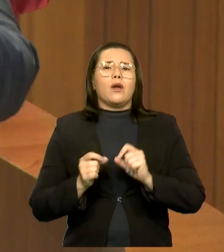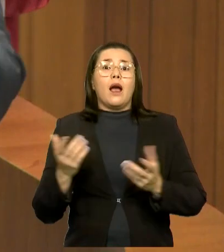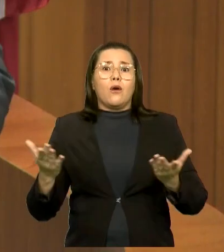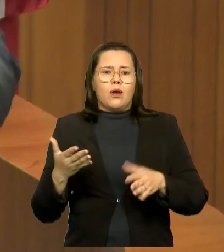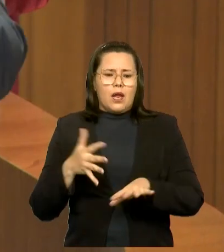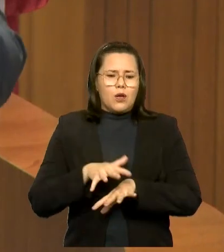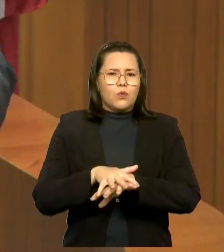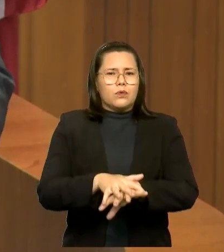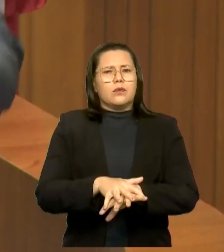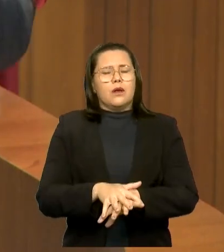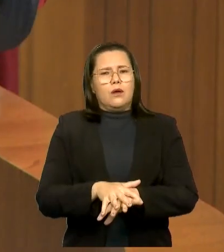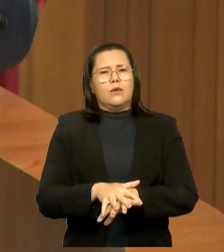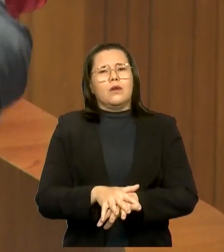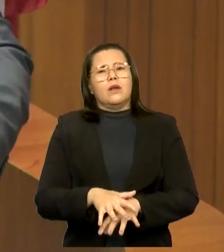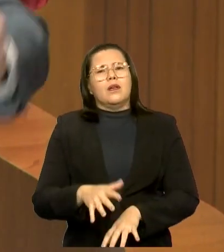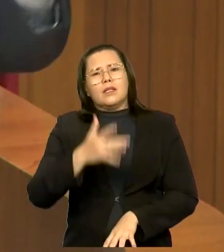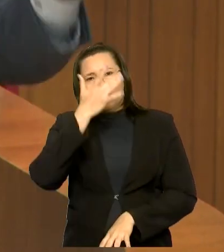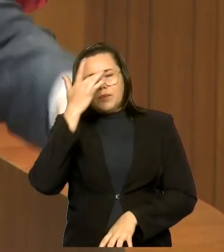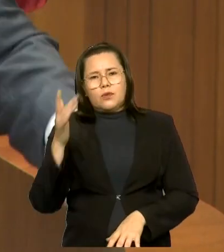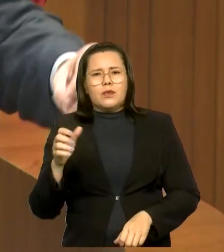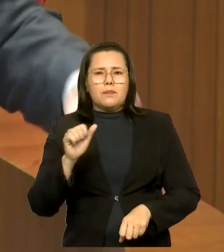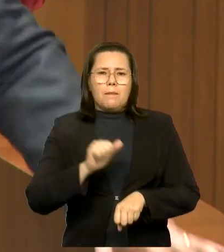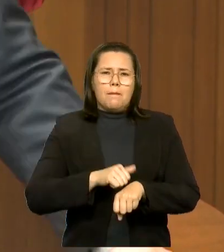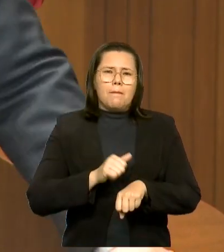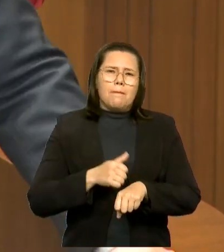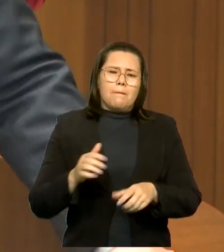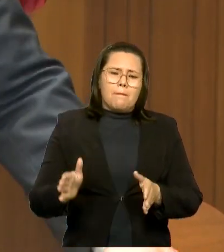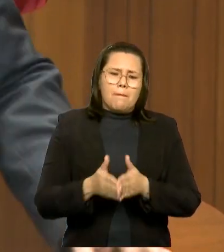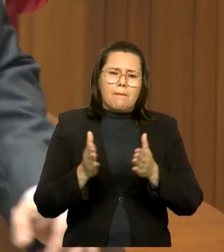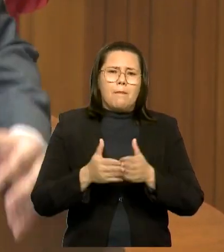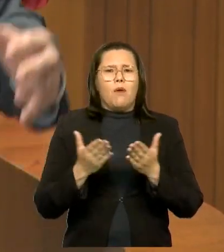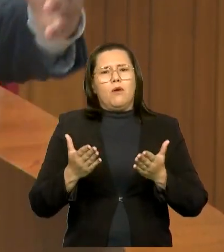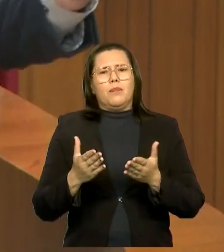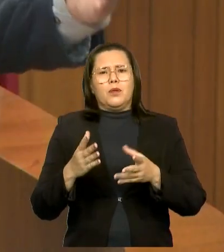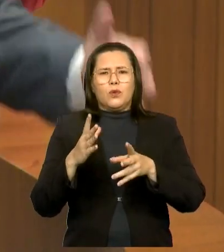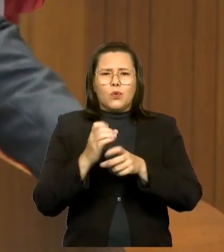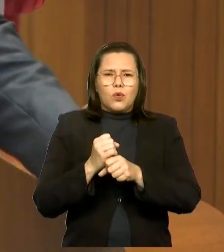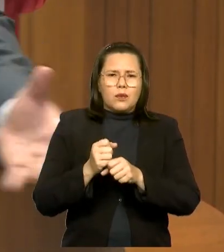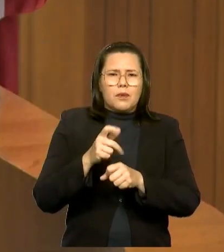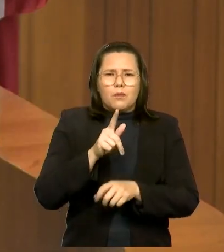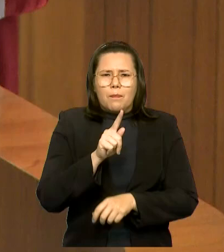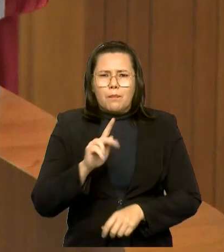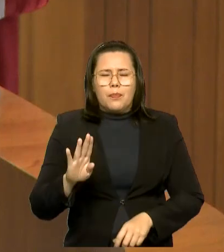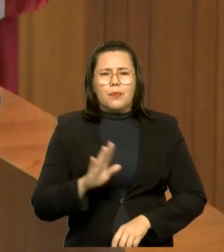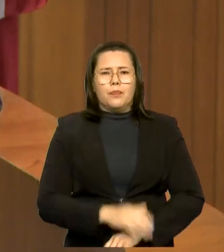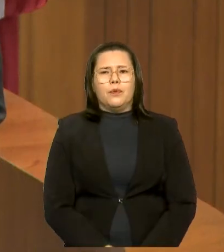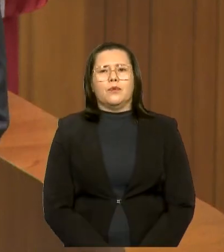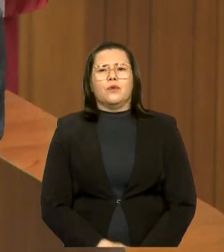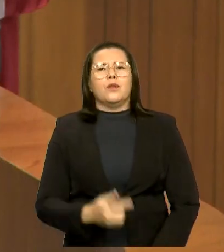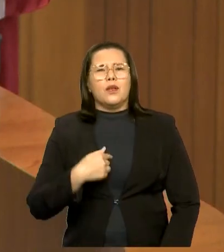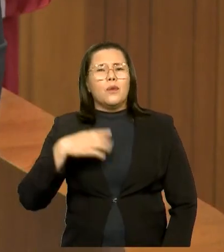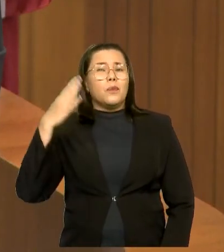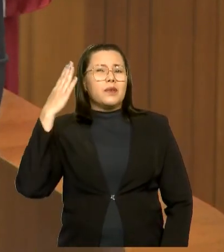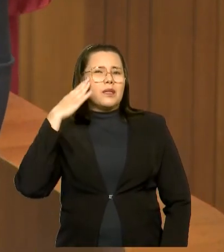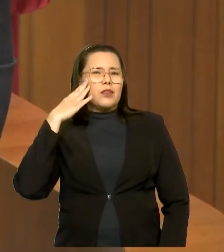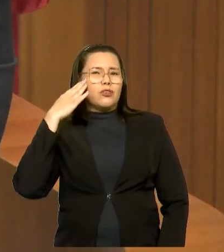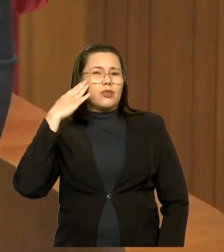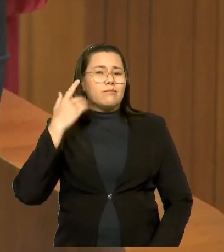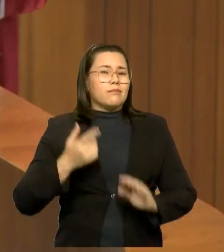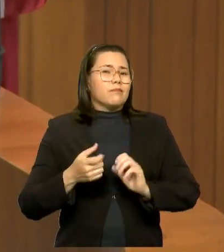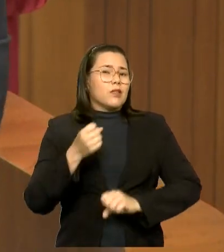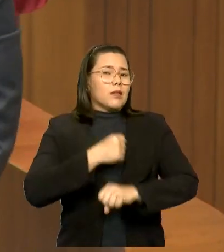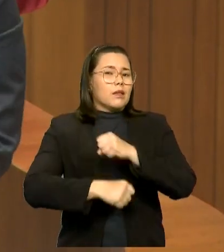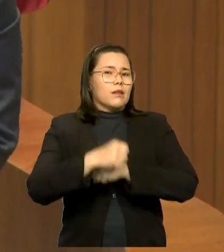público, garantir que as políticas públicas continuem chegando ao povo. E é por isso que eu tive a compreensão ano passado, por muitas